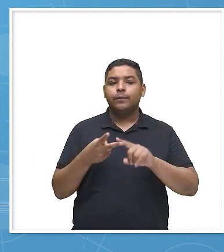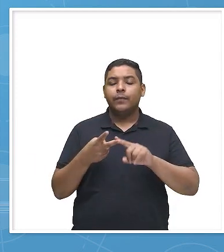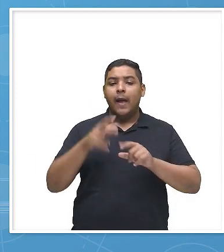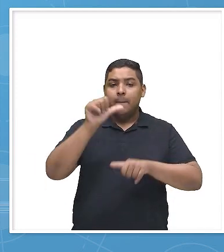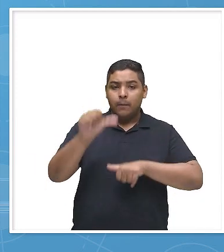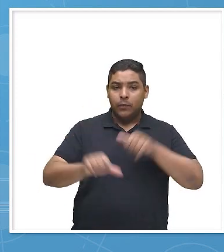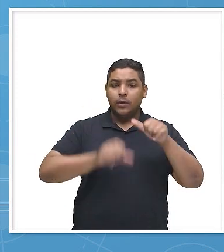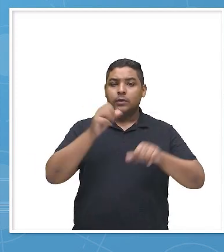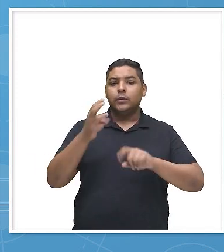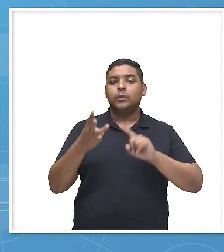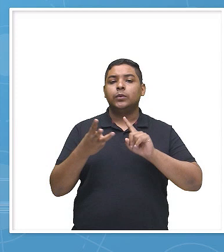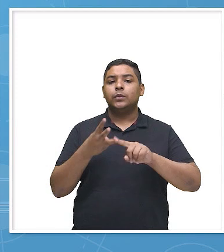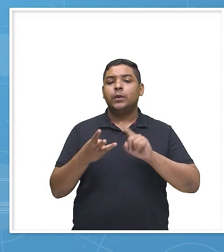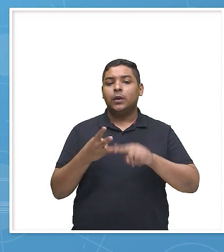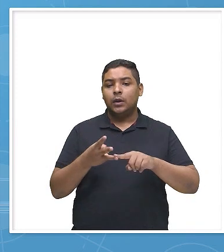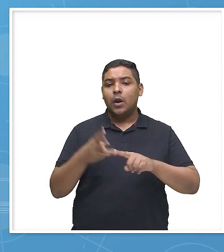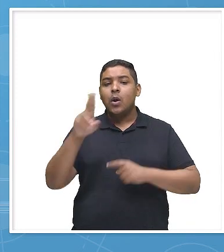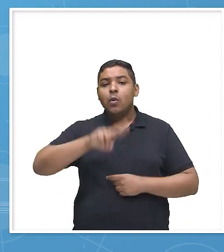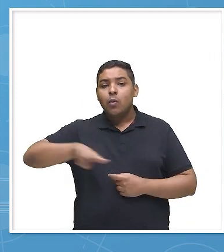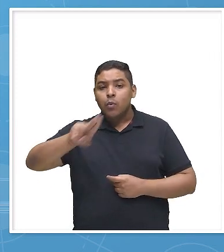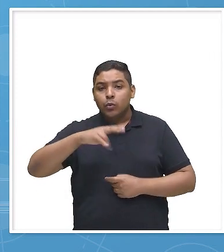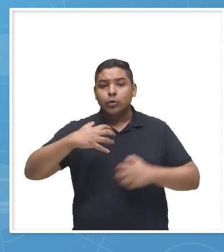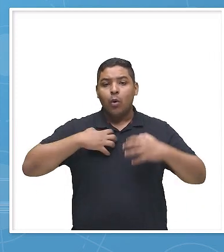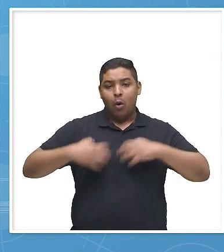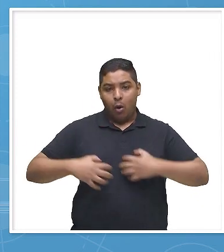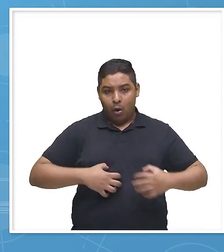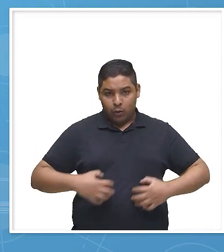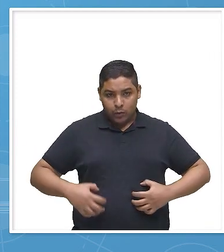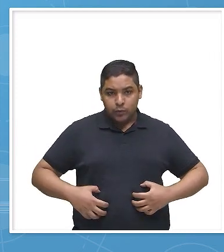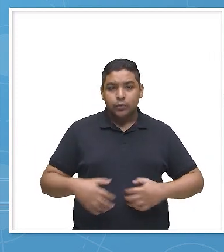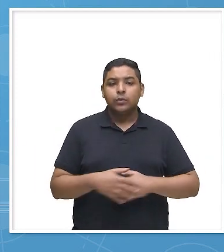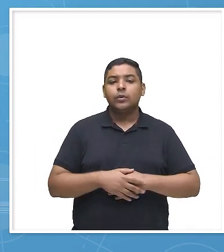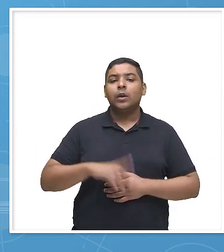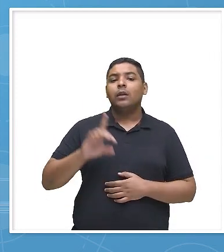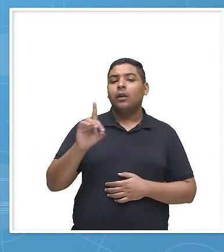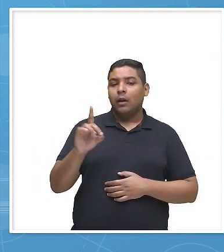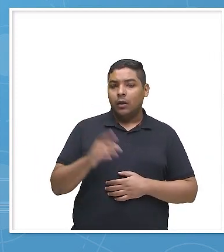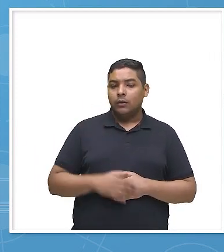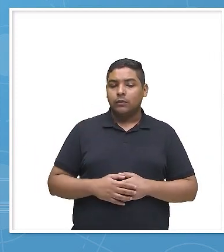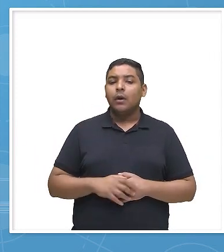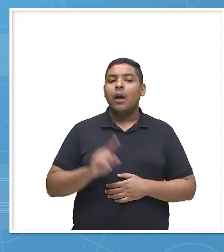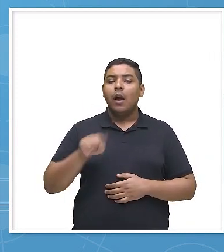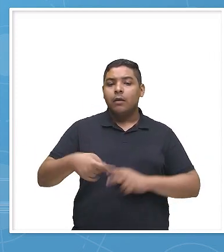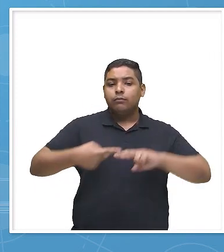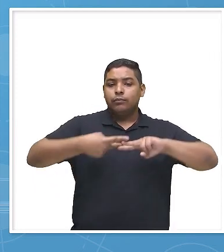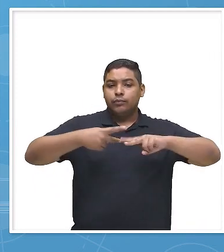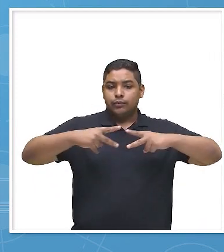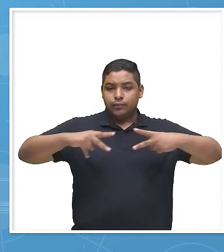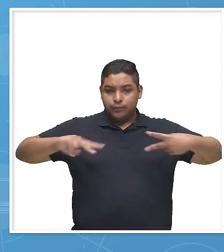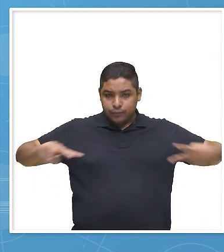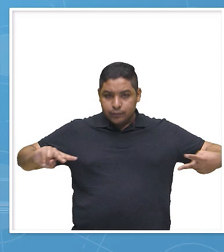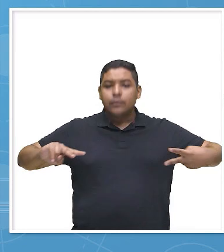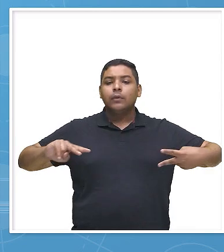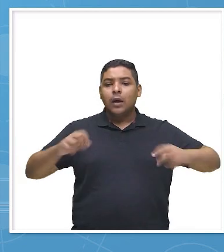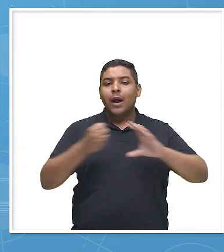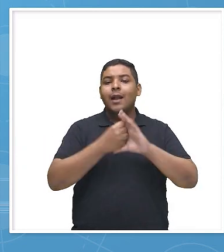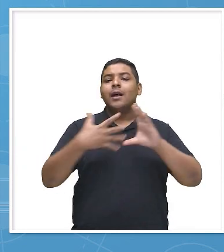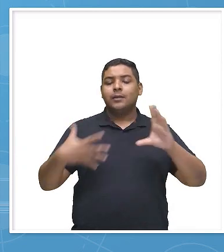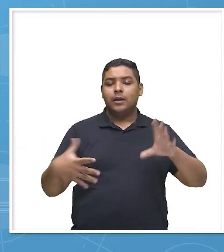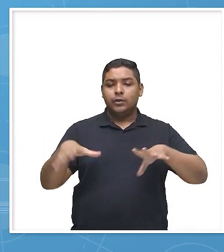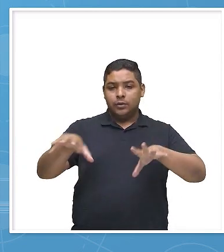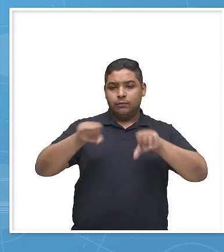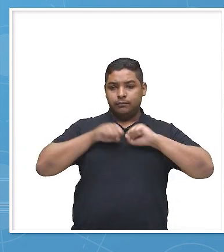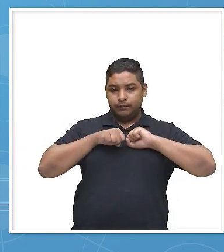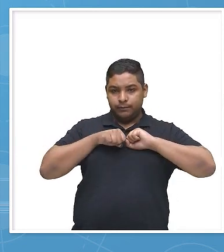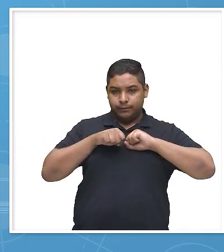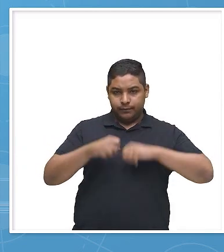mutações, letra C, o uso e desuso dos órgãos e letra D, hereditariedade das características adquiridas. Vamos